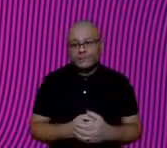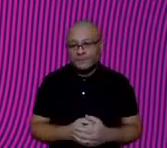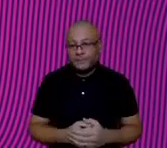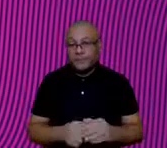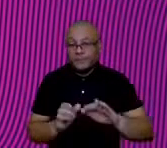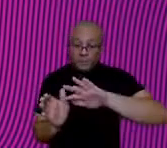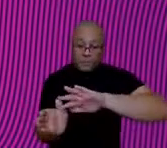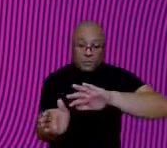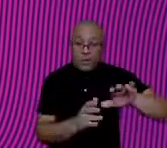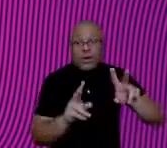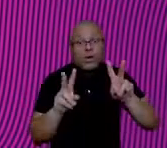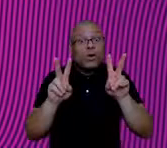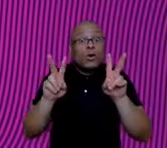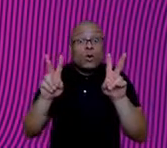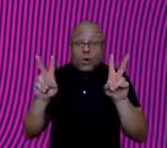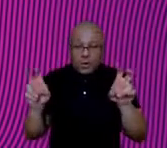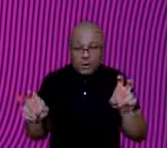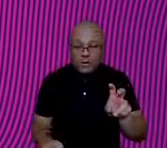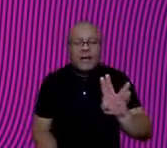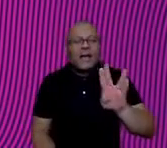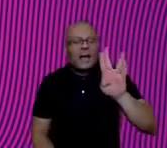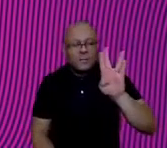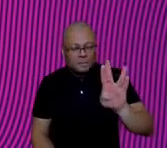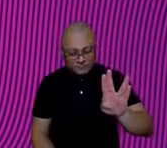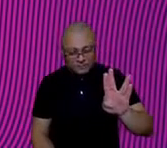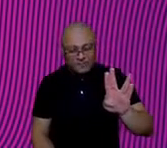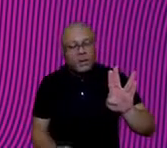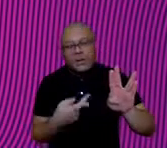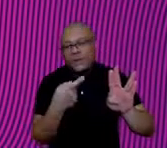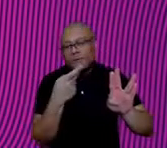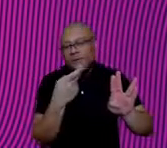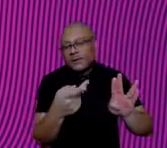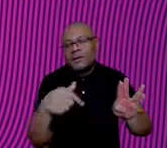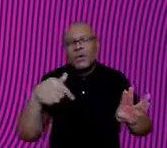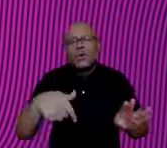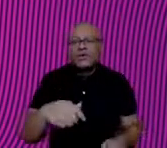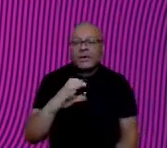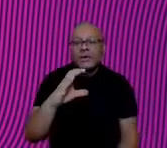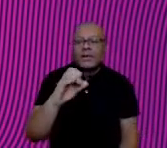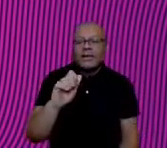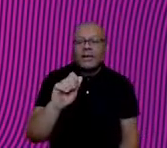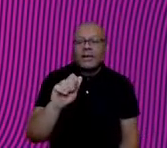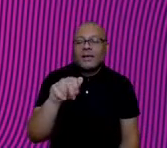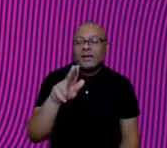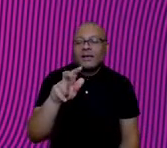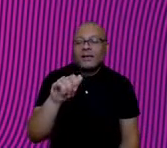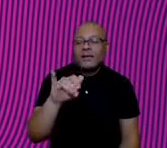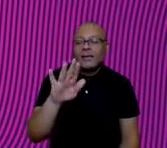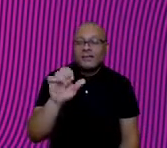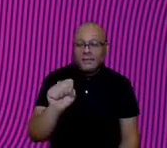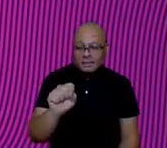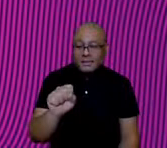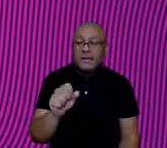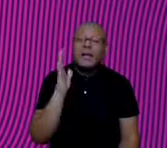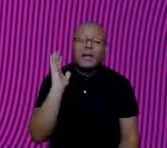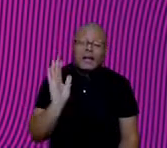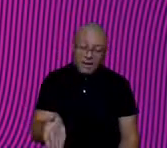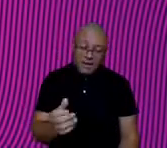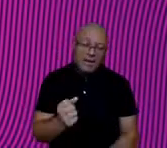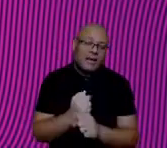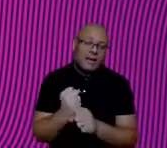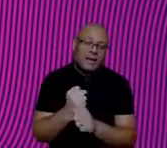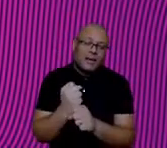Em relação à canabinoide, você estava falando, acho que passaram-se alguns anos, quando começou a ter DBS no Brasil, eu lembro que